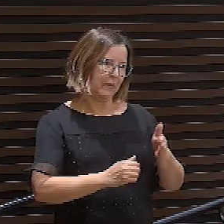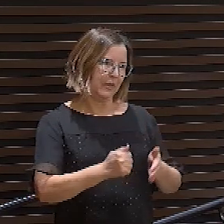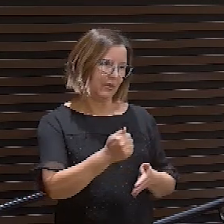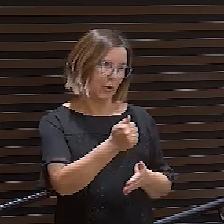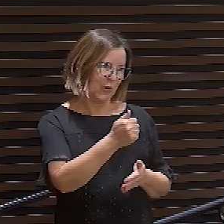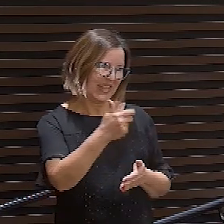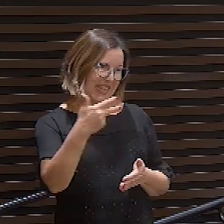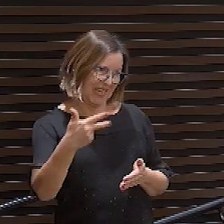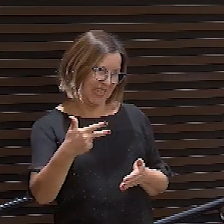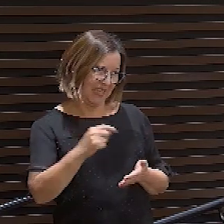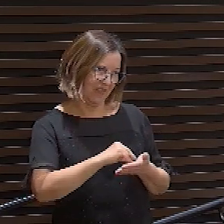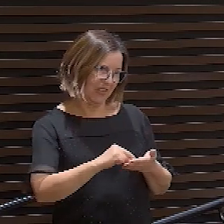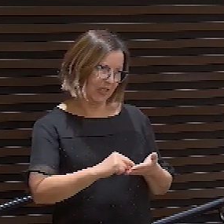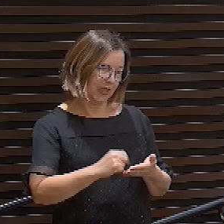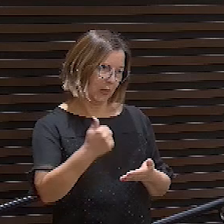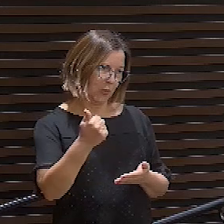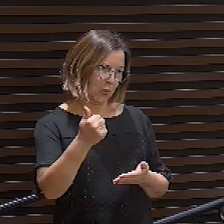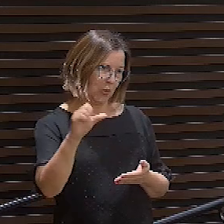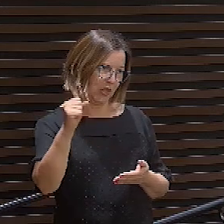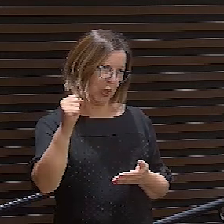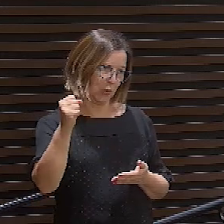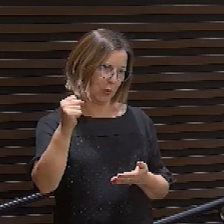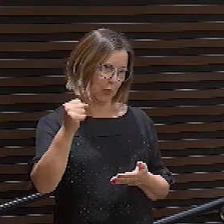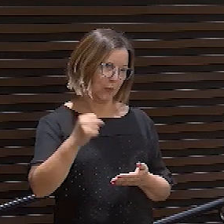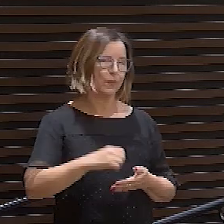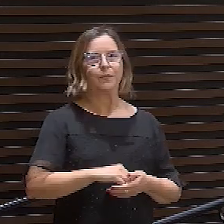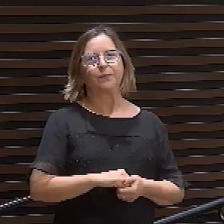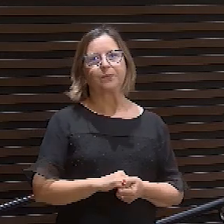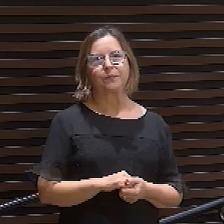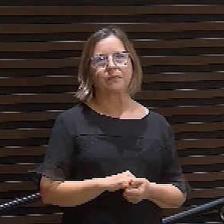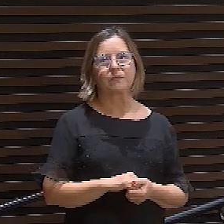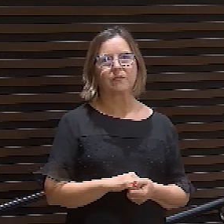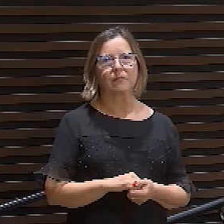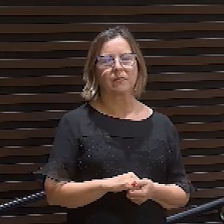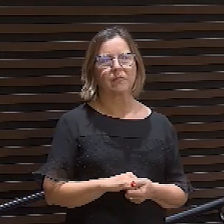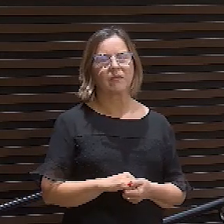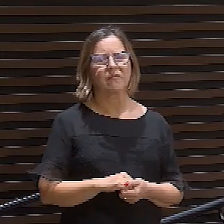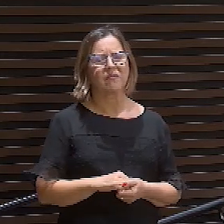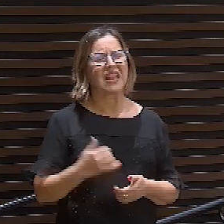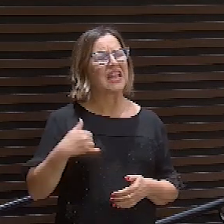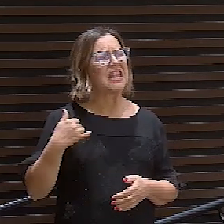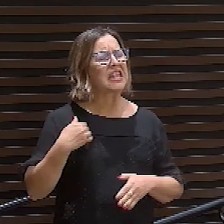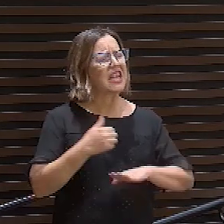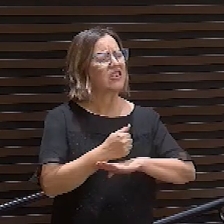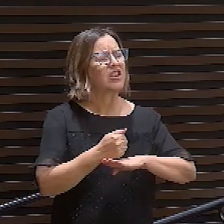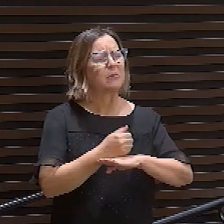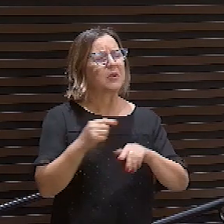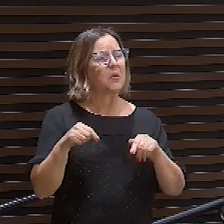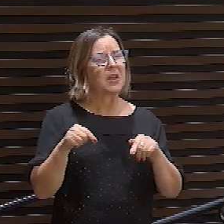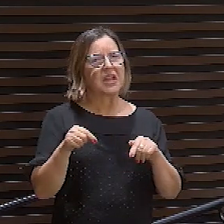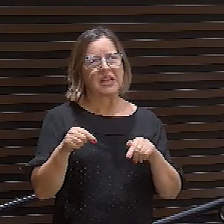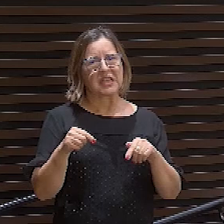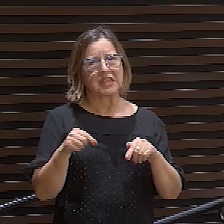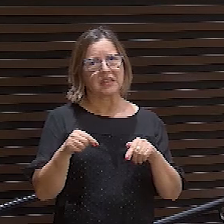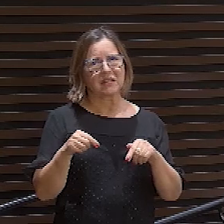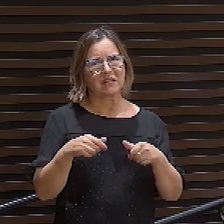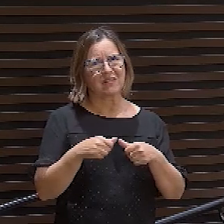Quantos anos teria Abraão aqui? Ele ficou muito tempo em